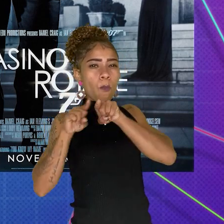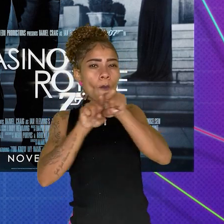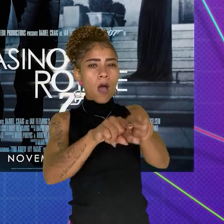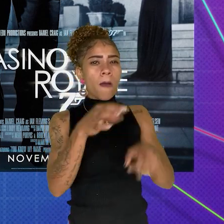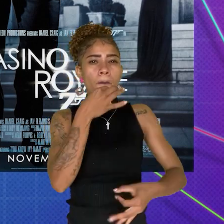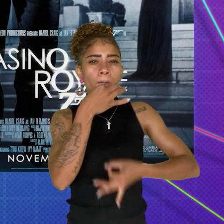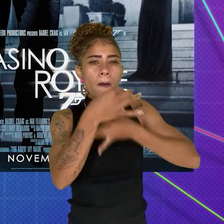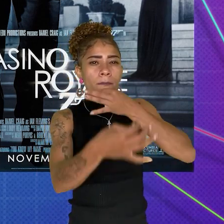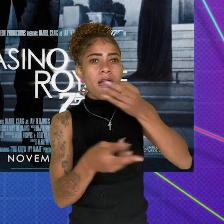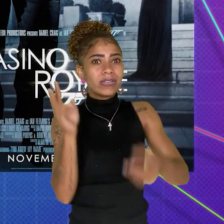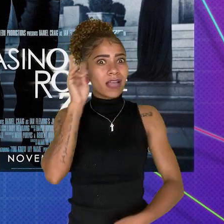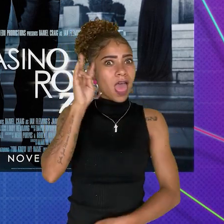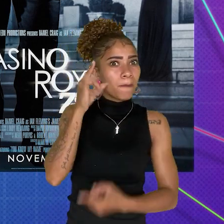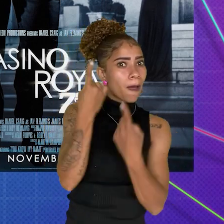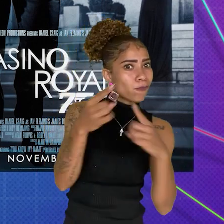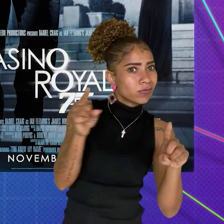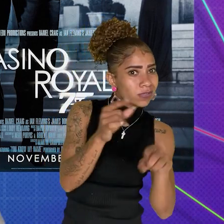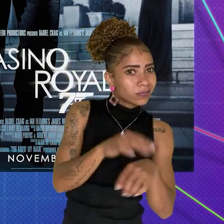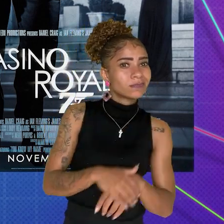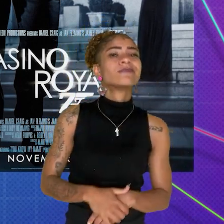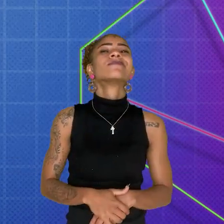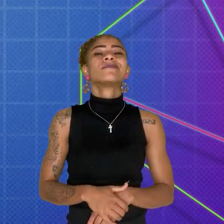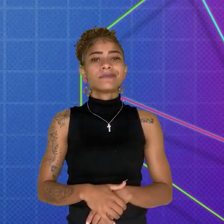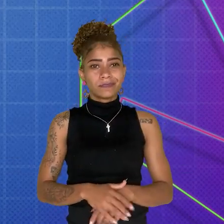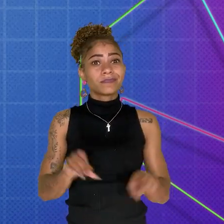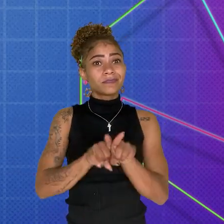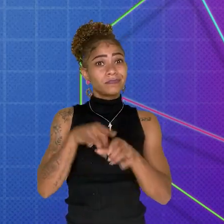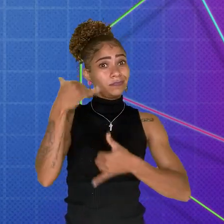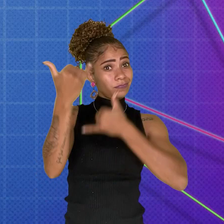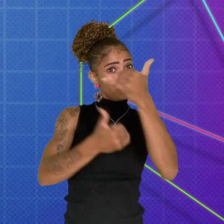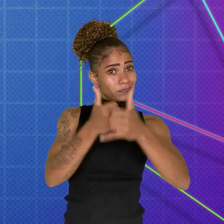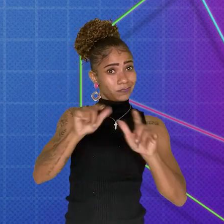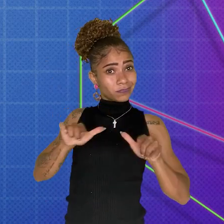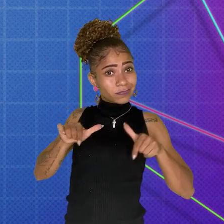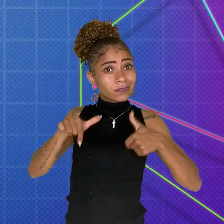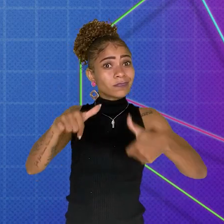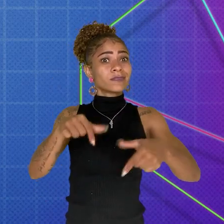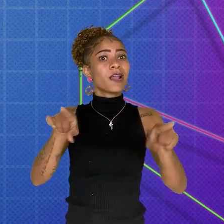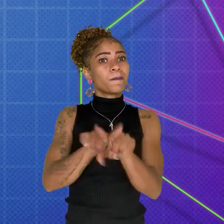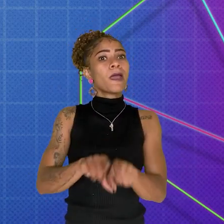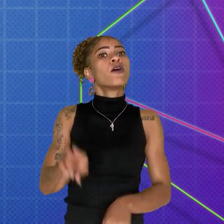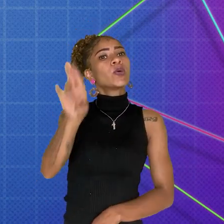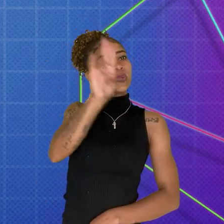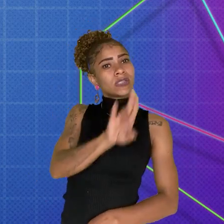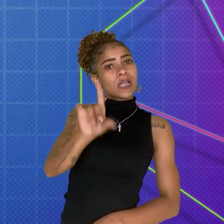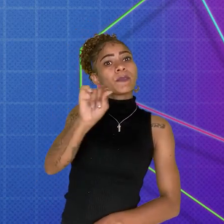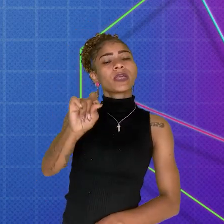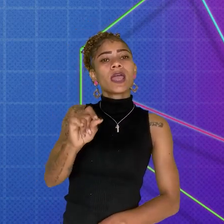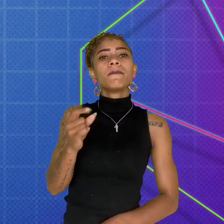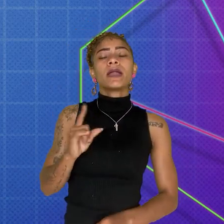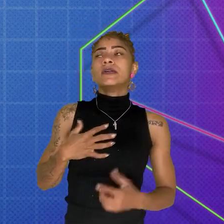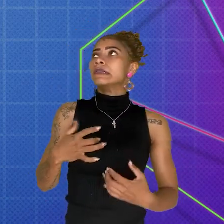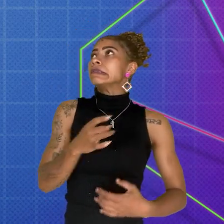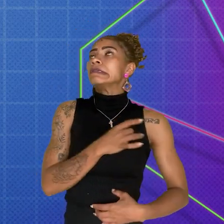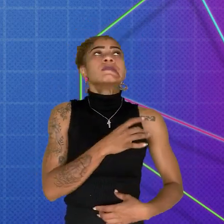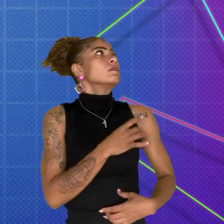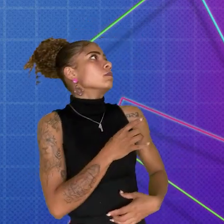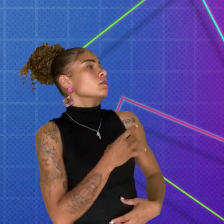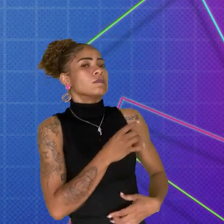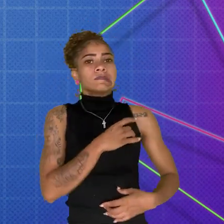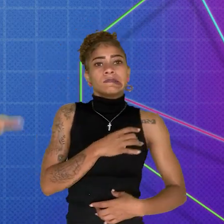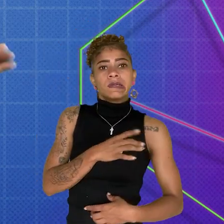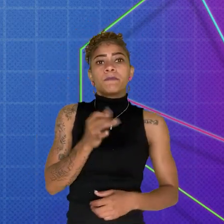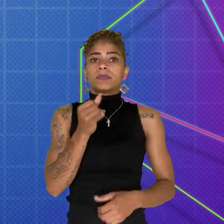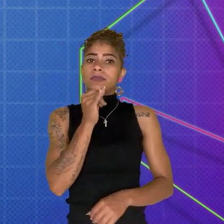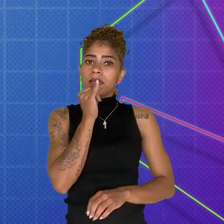filme. Vocês lembram dela? Em jogos de ação, a trilha sonora pode ser usada para aumentar a tensão e o